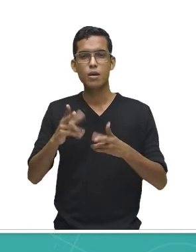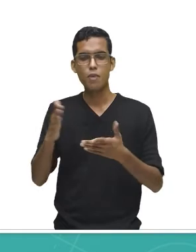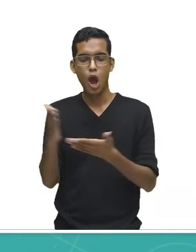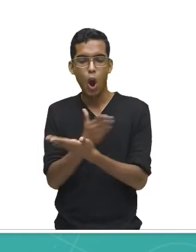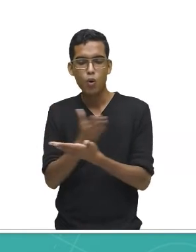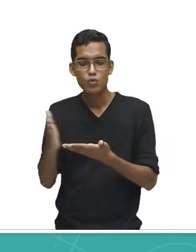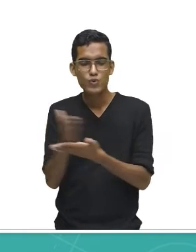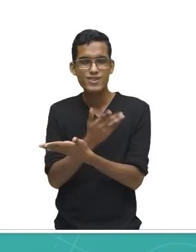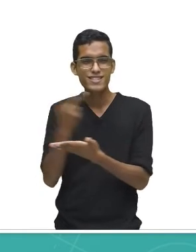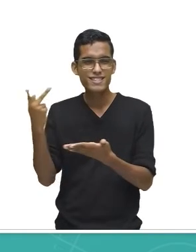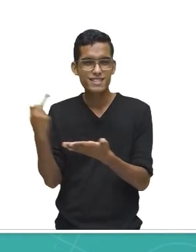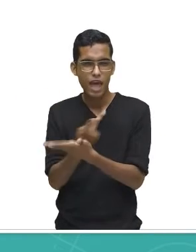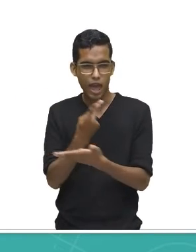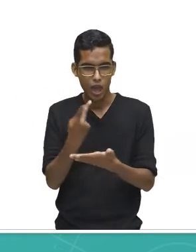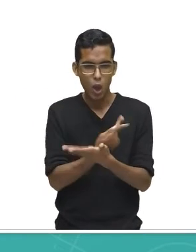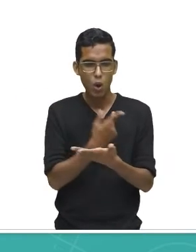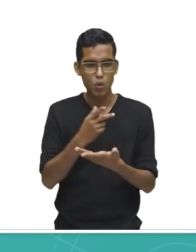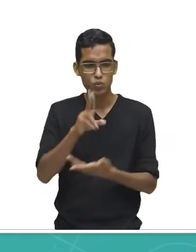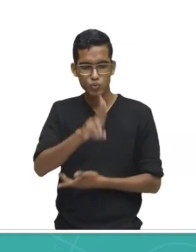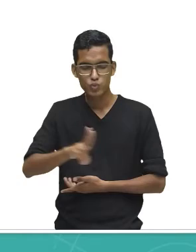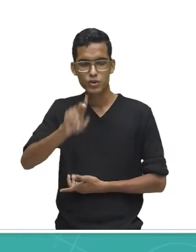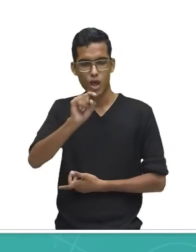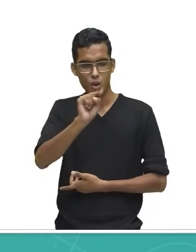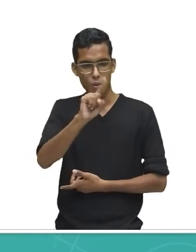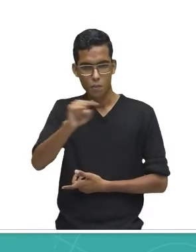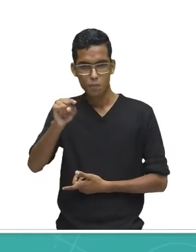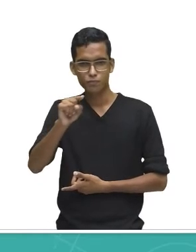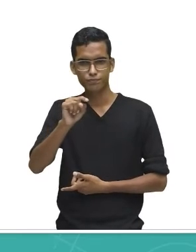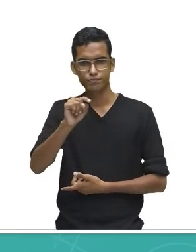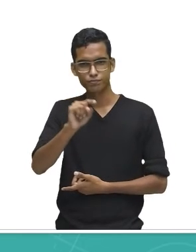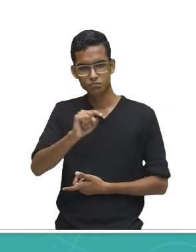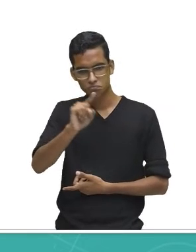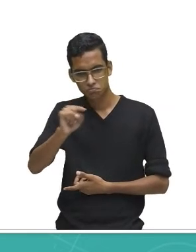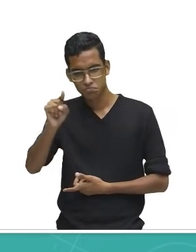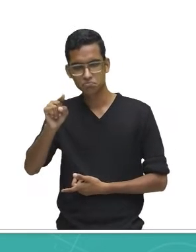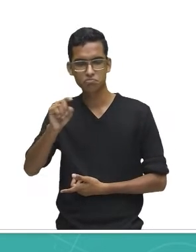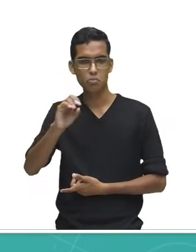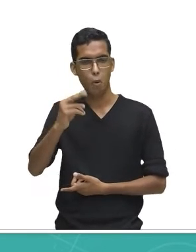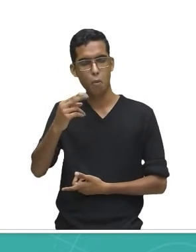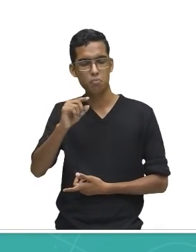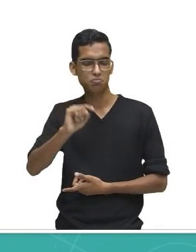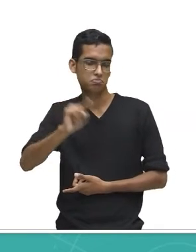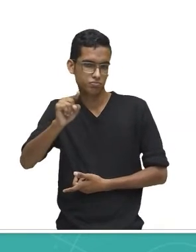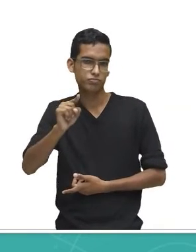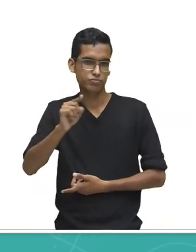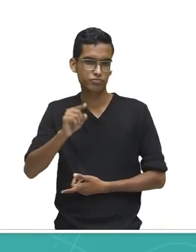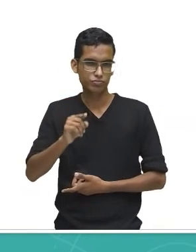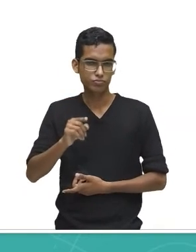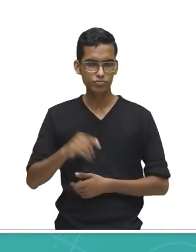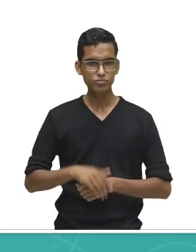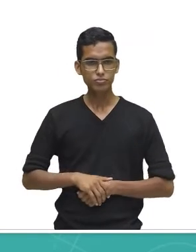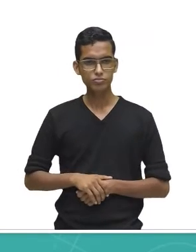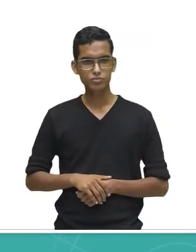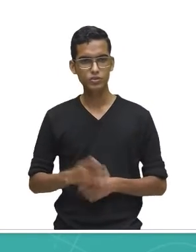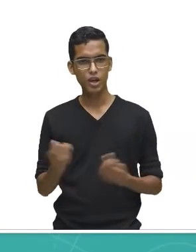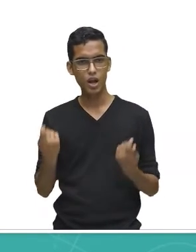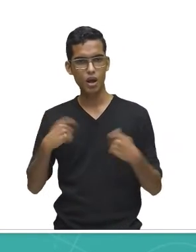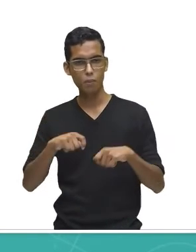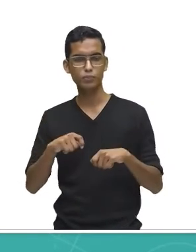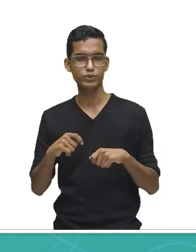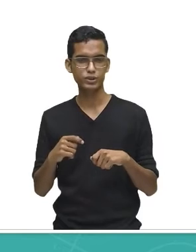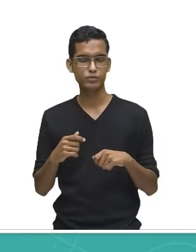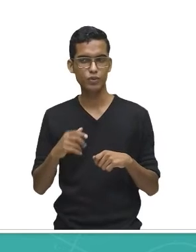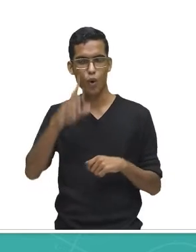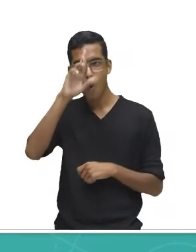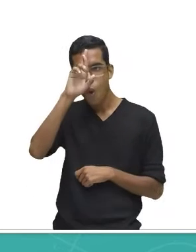falar uma palavra paroxítona, eu vou pronunciar como ela fosse proparoxítona e vice-versa. Pode acontecer de